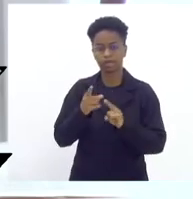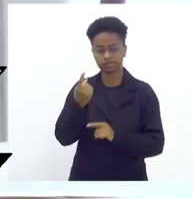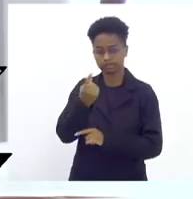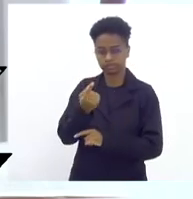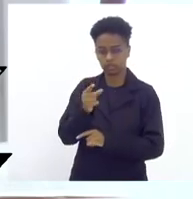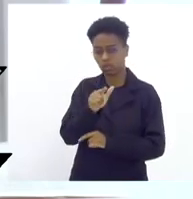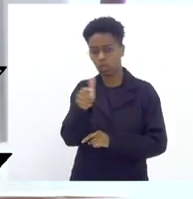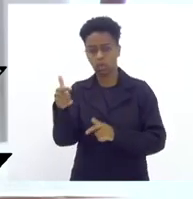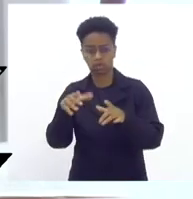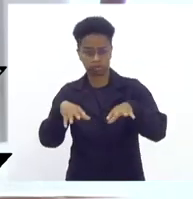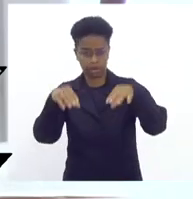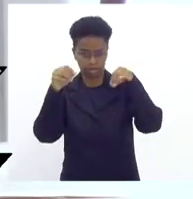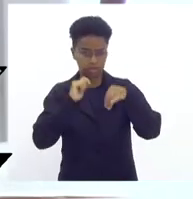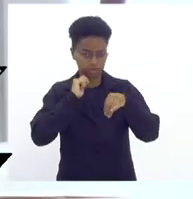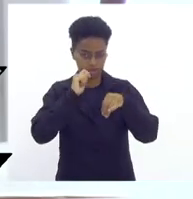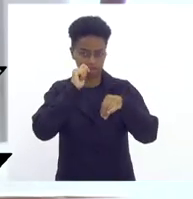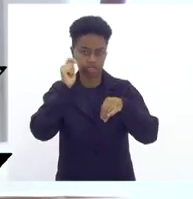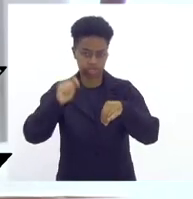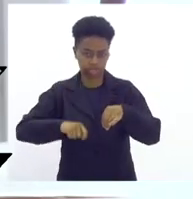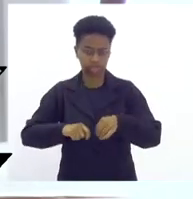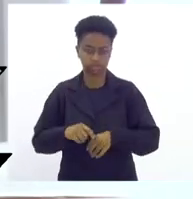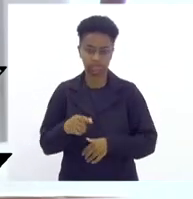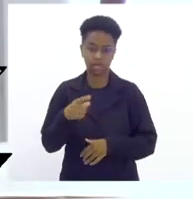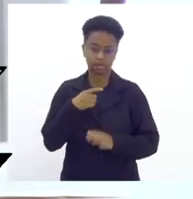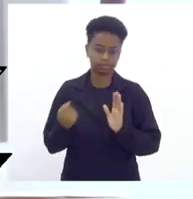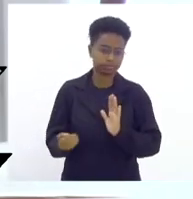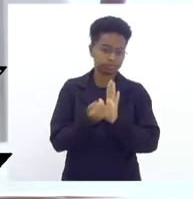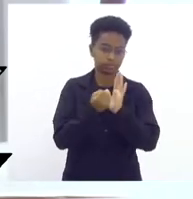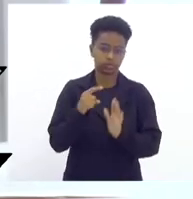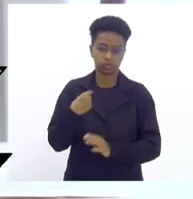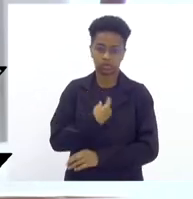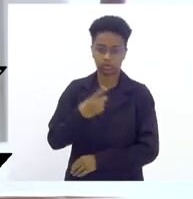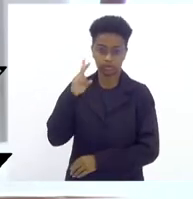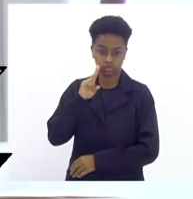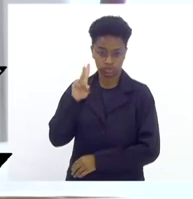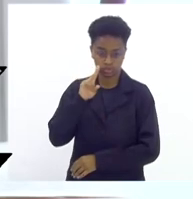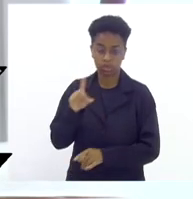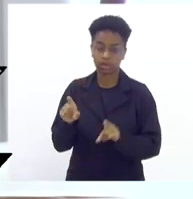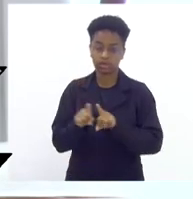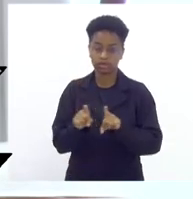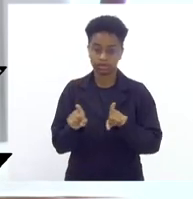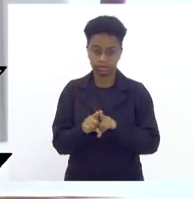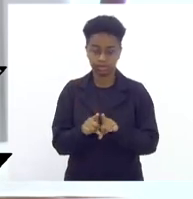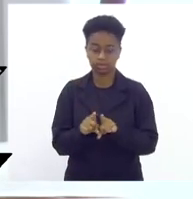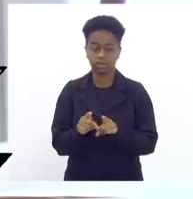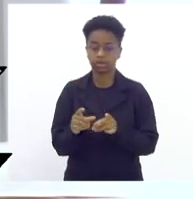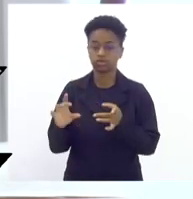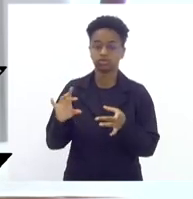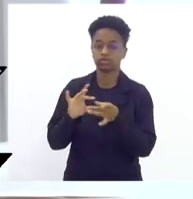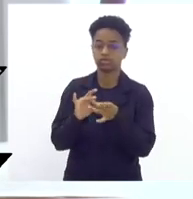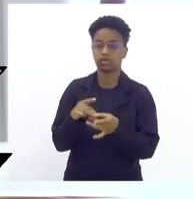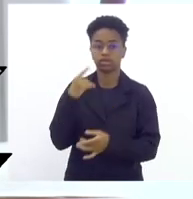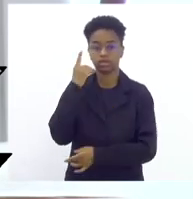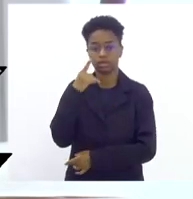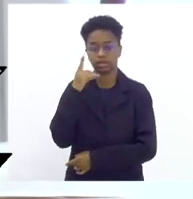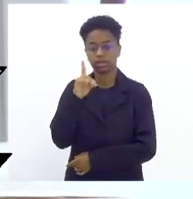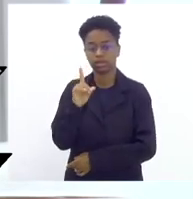grande pré de histórico lá que papai da nossa história nosso estado e ali juntamente também com a da Dani Monteiro